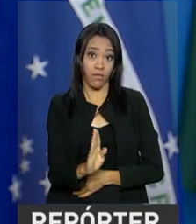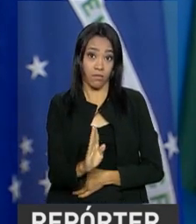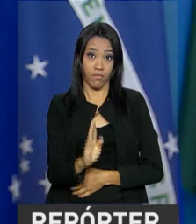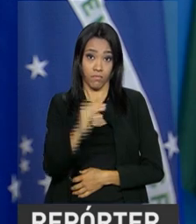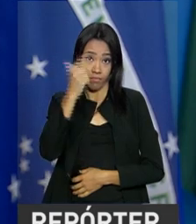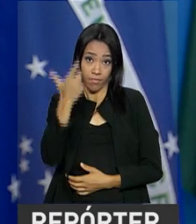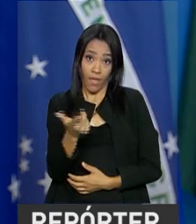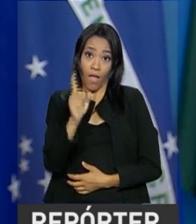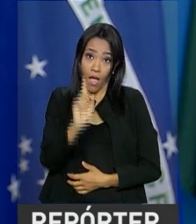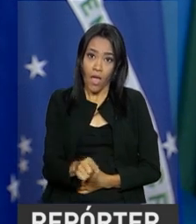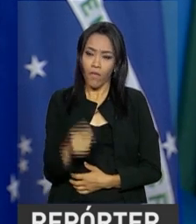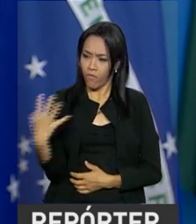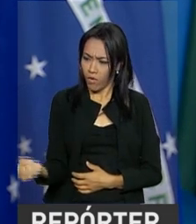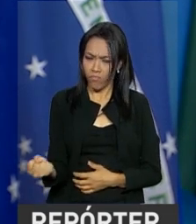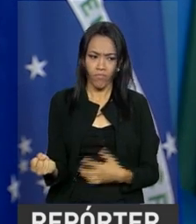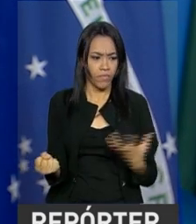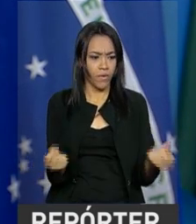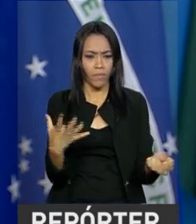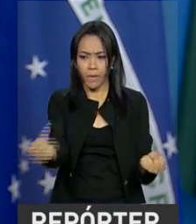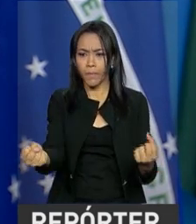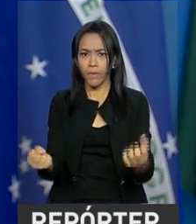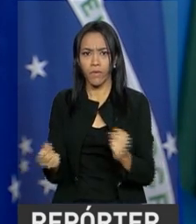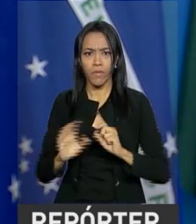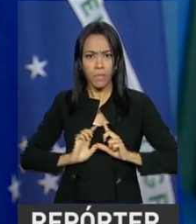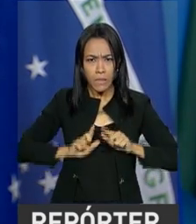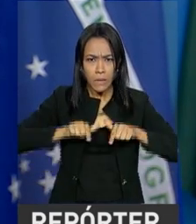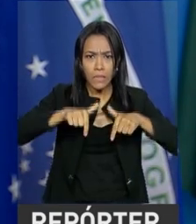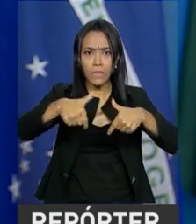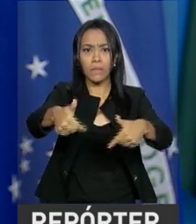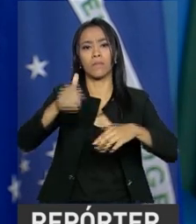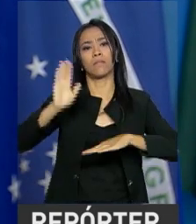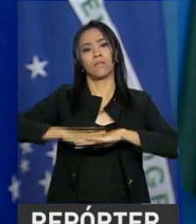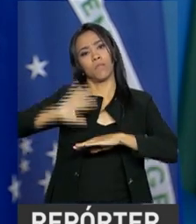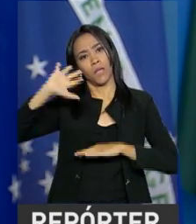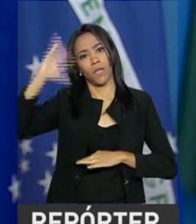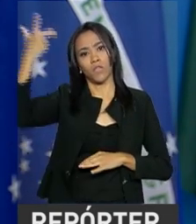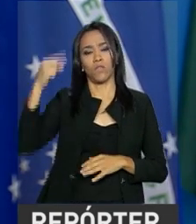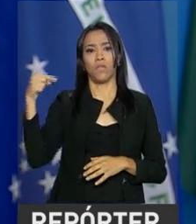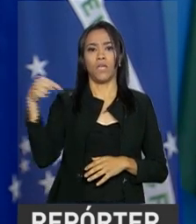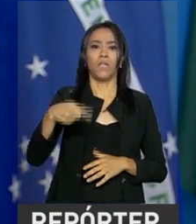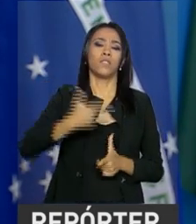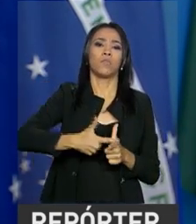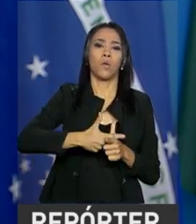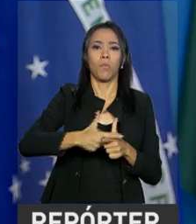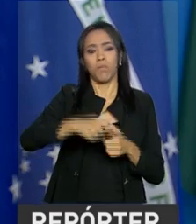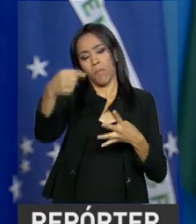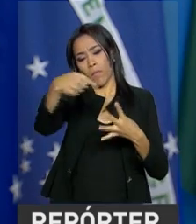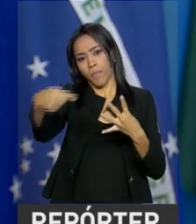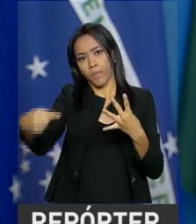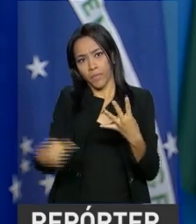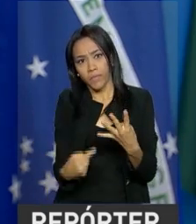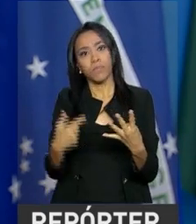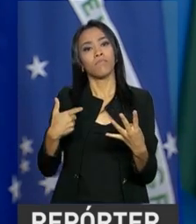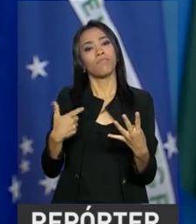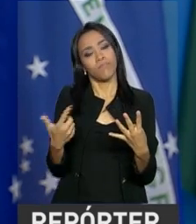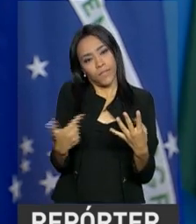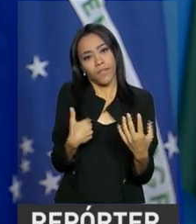e precisamente unir esforços e tomar essas atitudes que eu estou rotulando